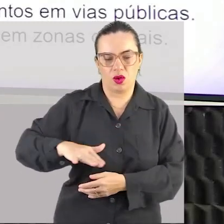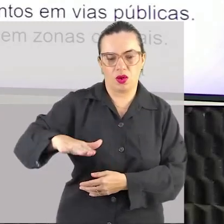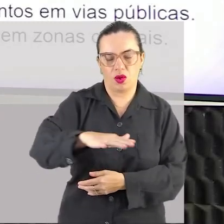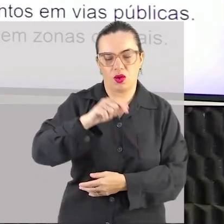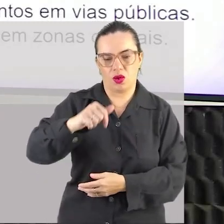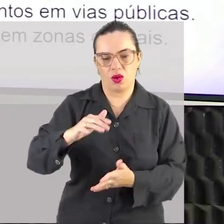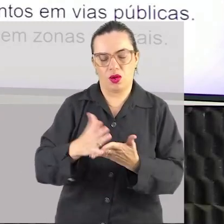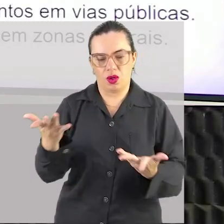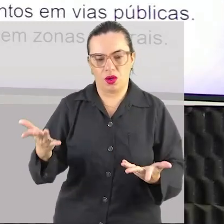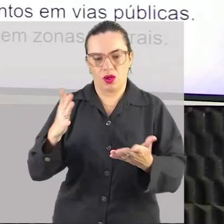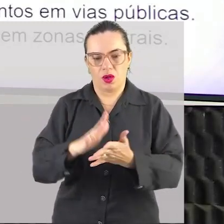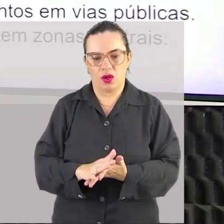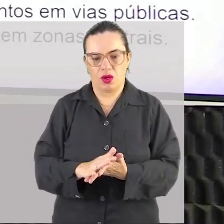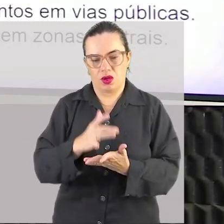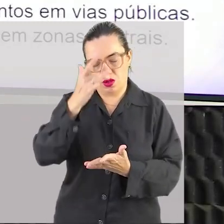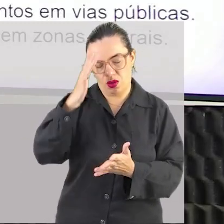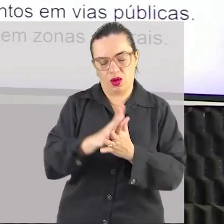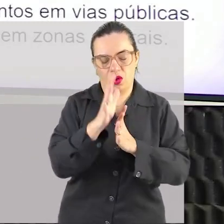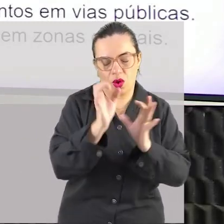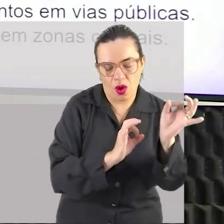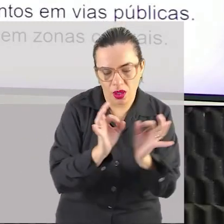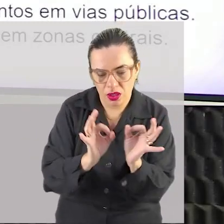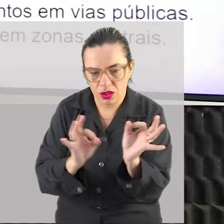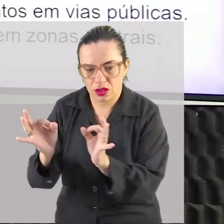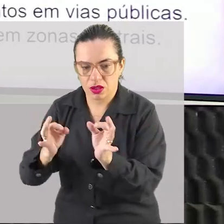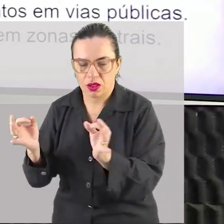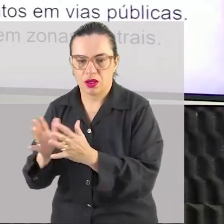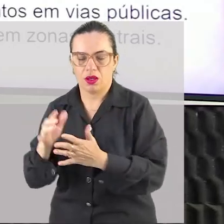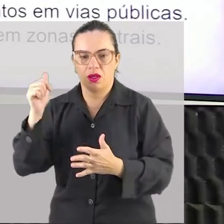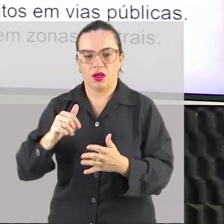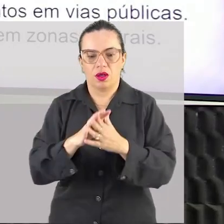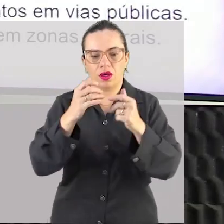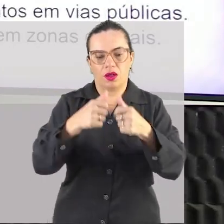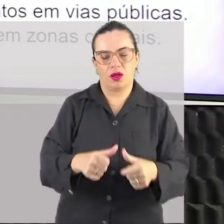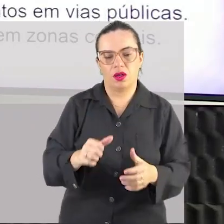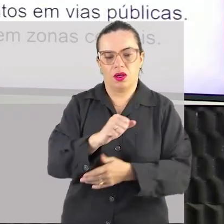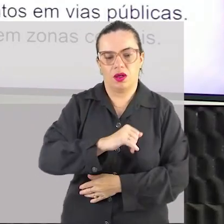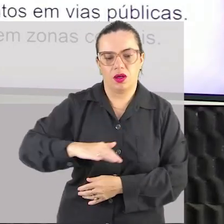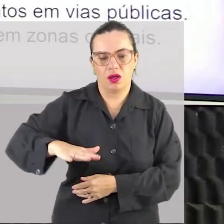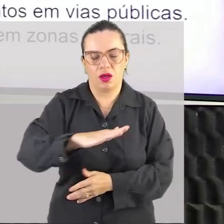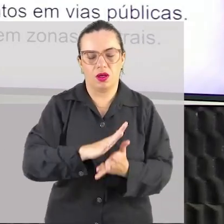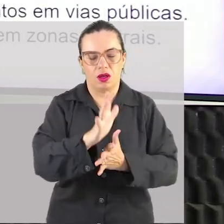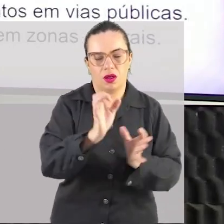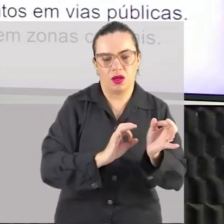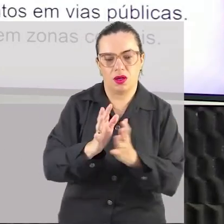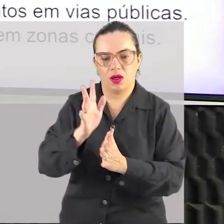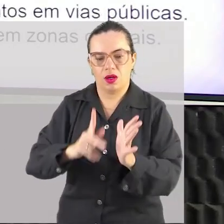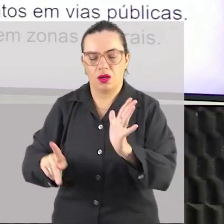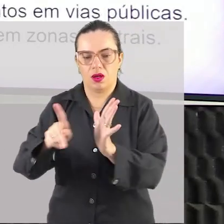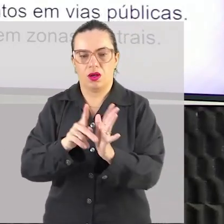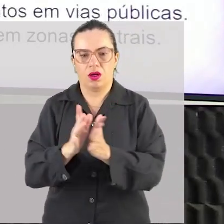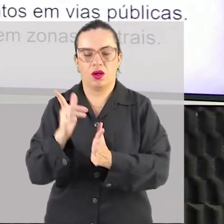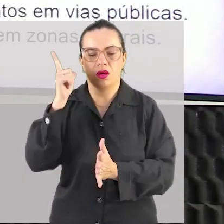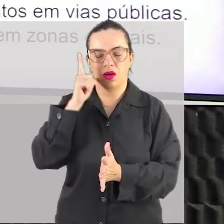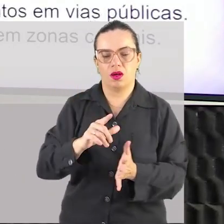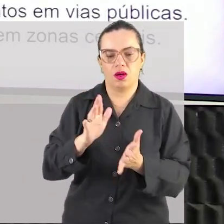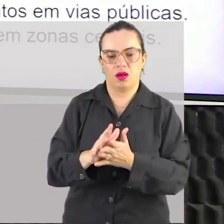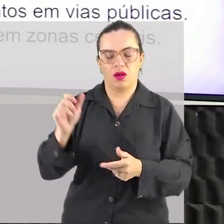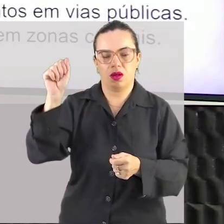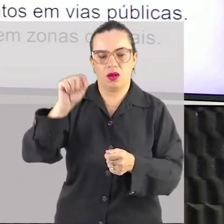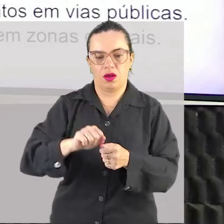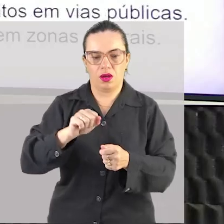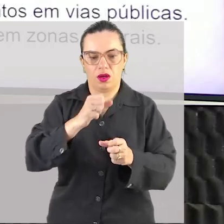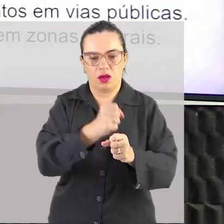adequada de uma maneira muito mais ordeira então ocupando esses espaços dentro de um planejamento próprio você consegue fazer com que as